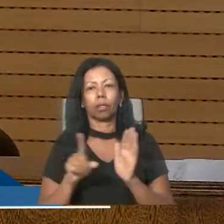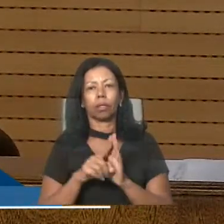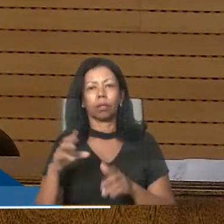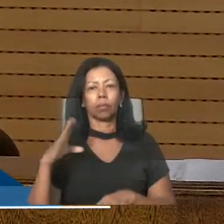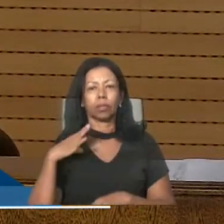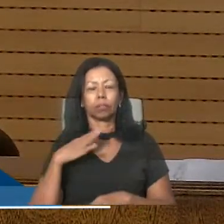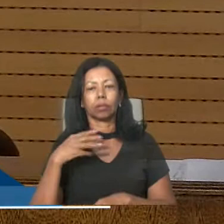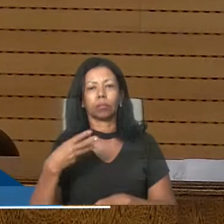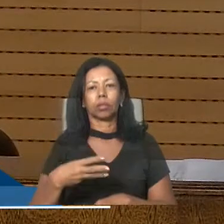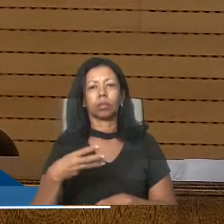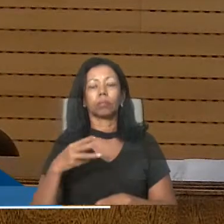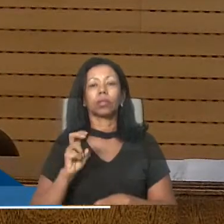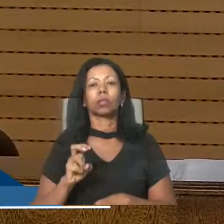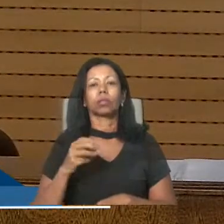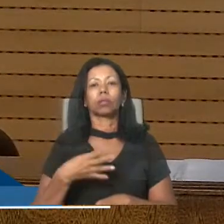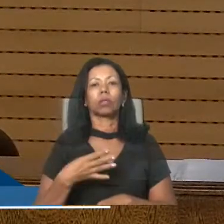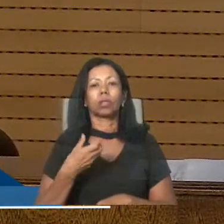número